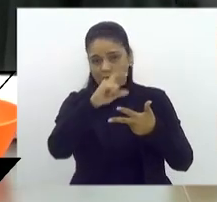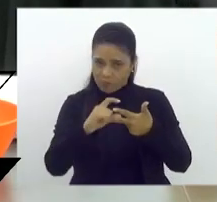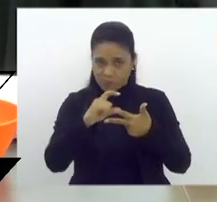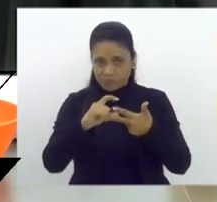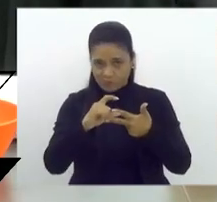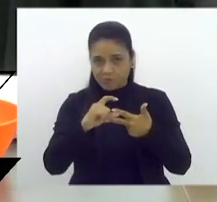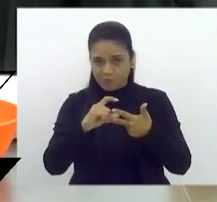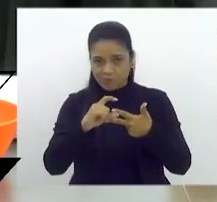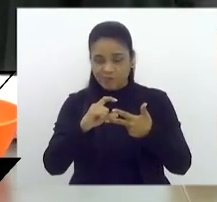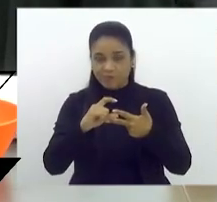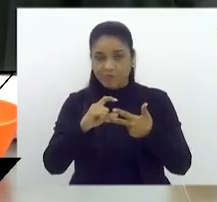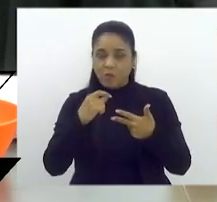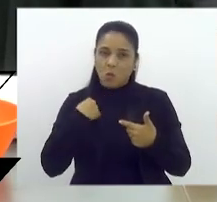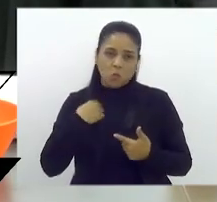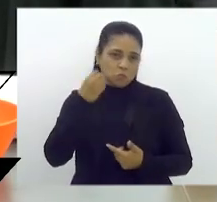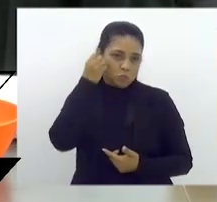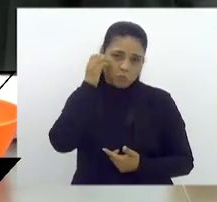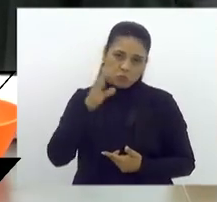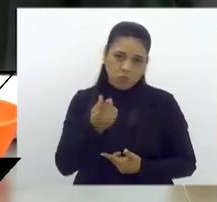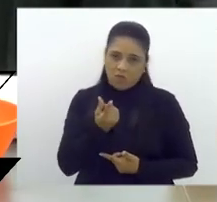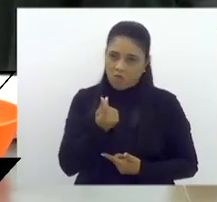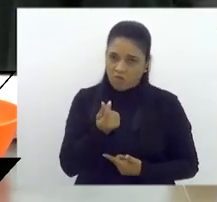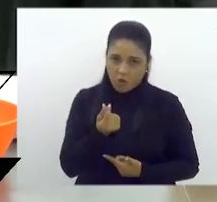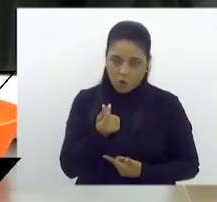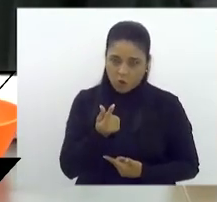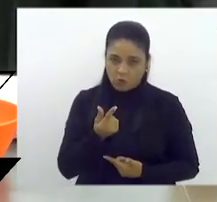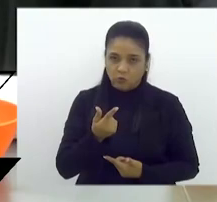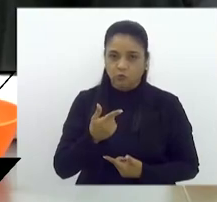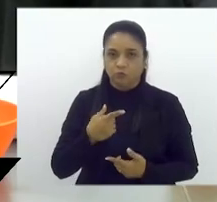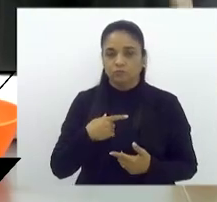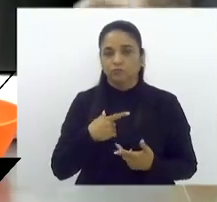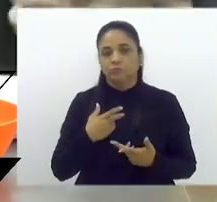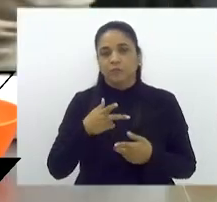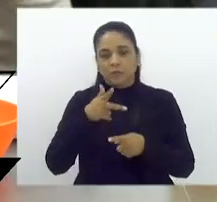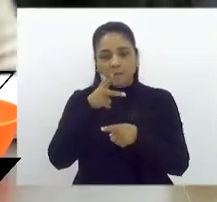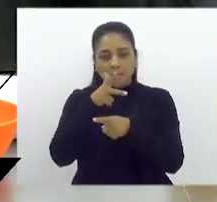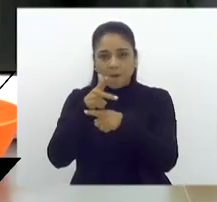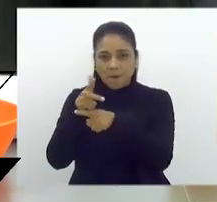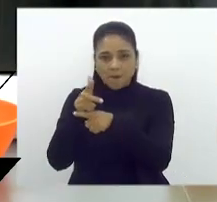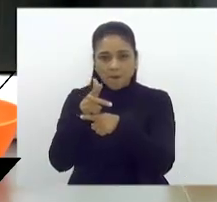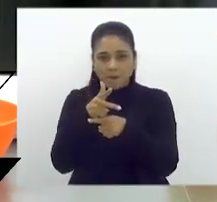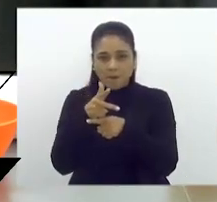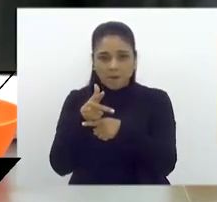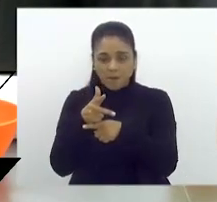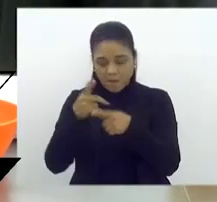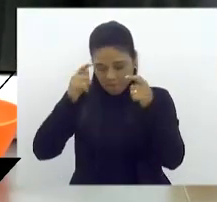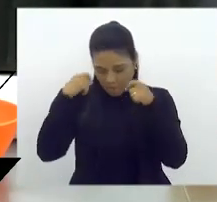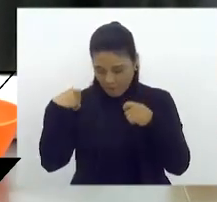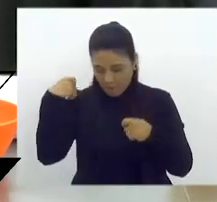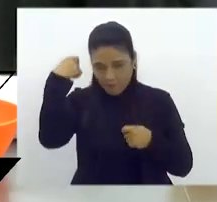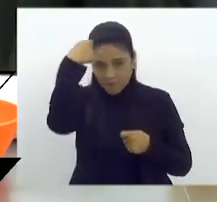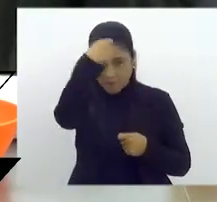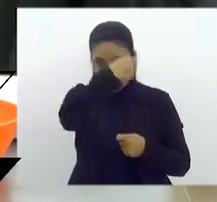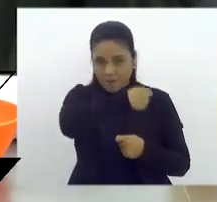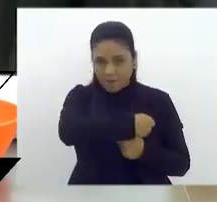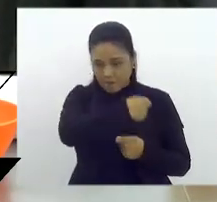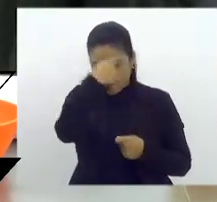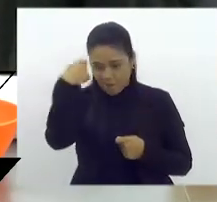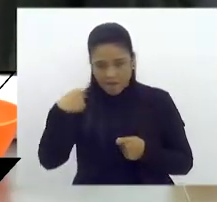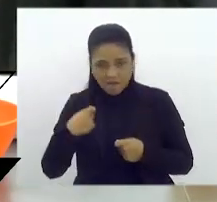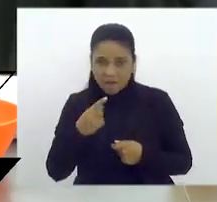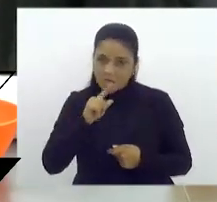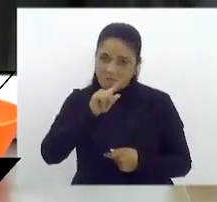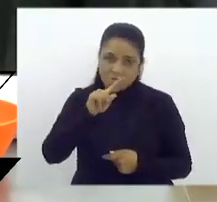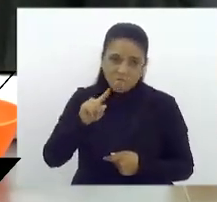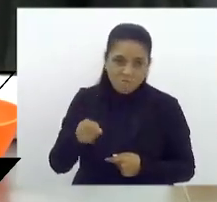Evidente que eu também não sei o preço de um detector de metal, mas não custará menos do que